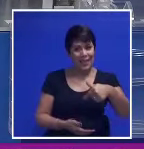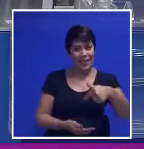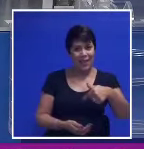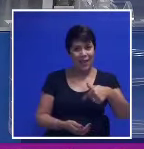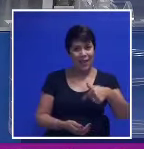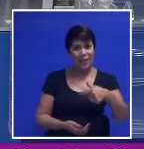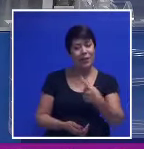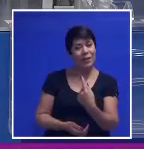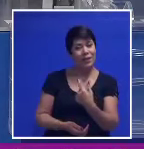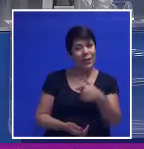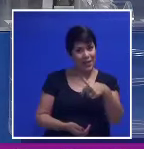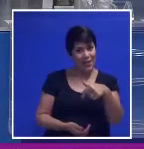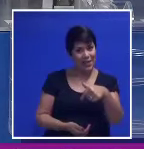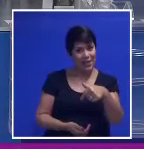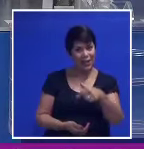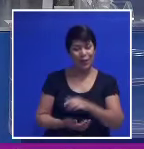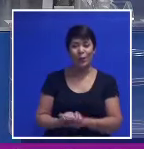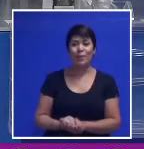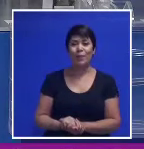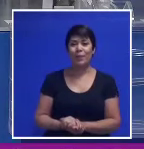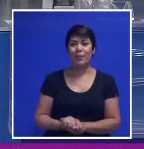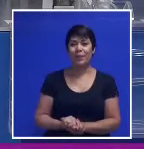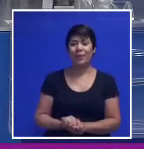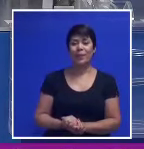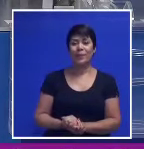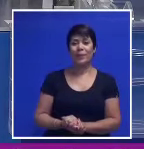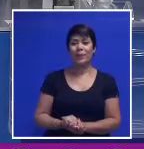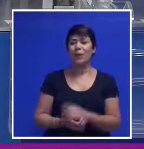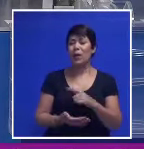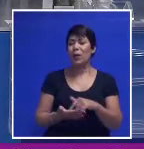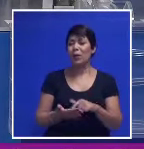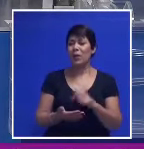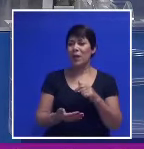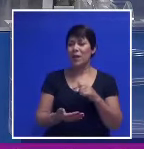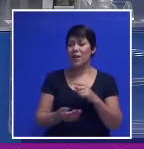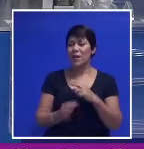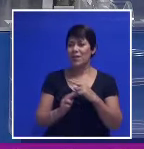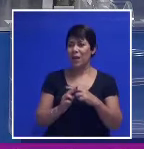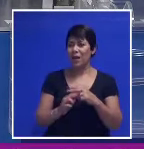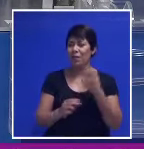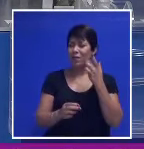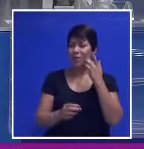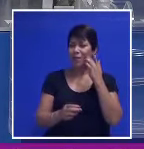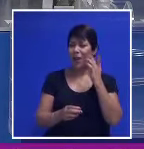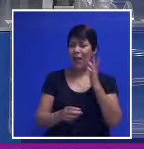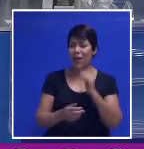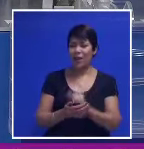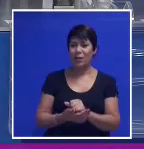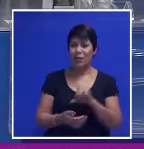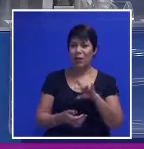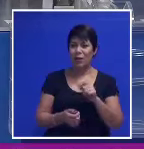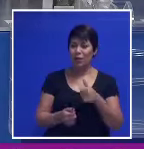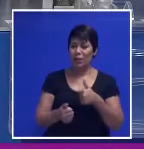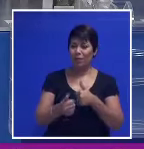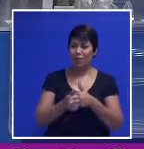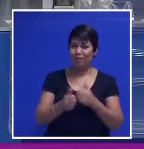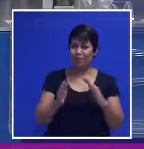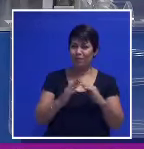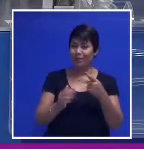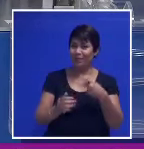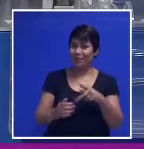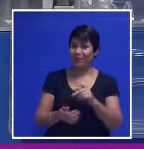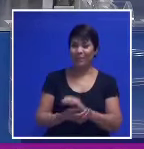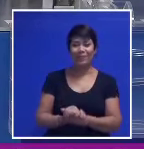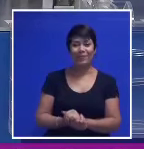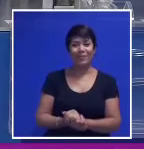17. 17. Para apostar nas loterias Caixa é muito fácil. Você pode ir até uma lotérica mais próximo